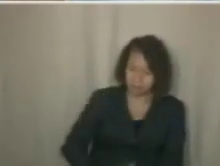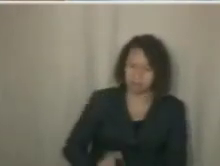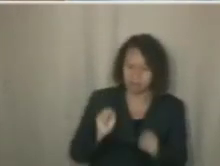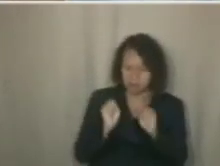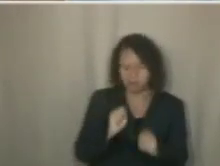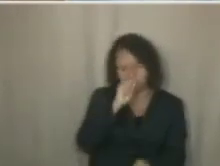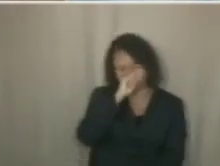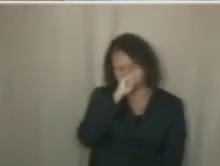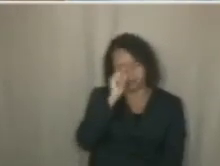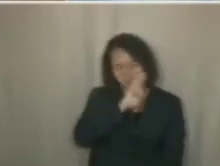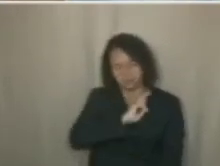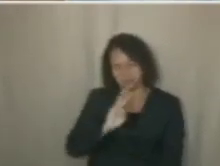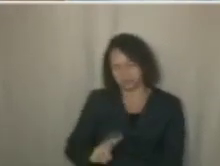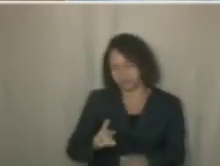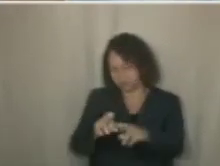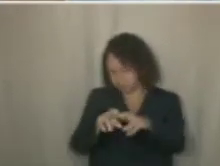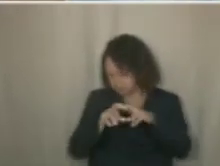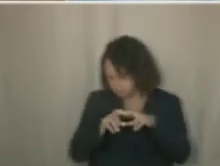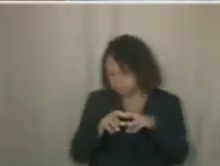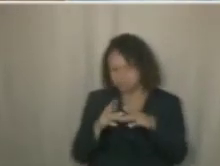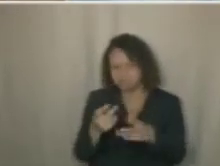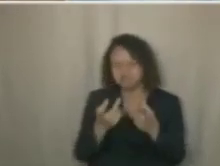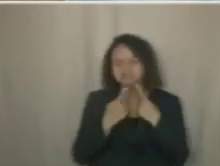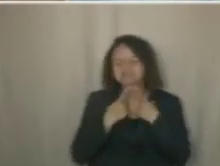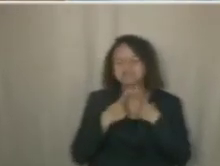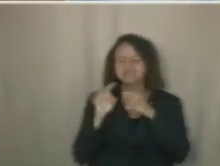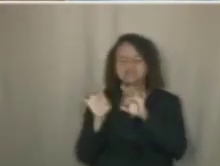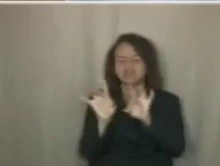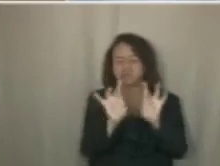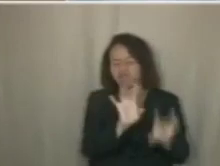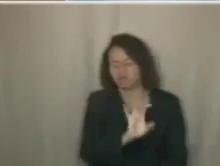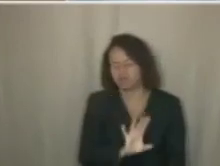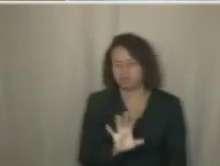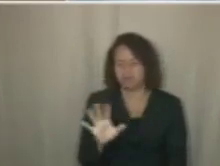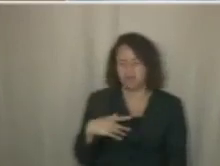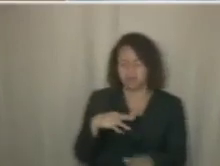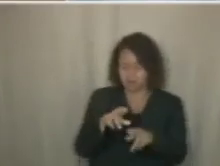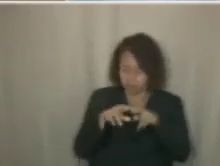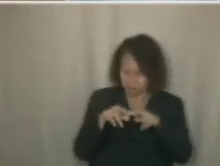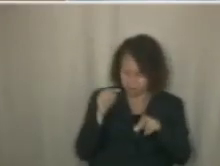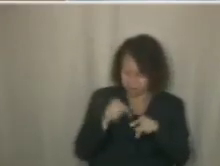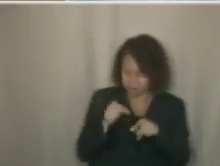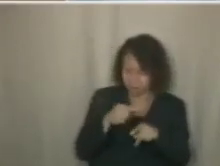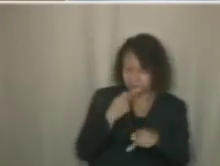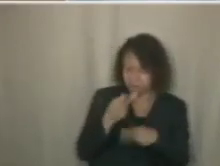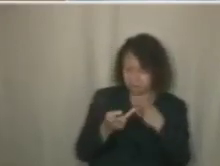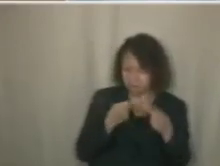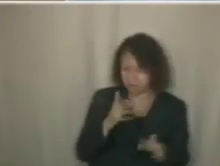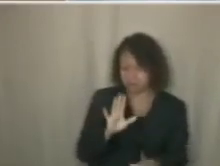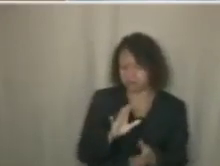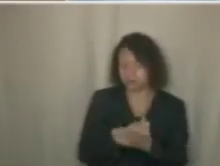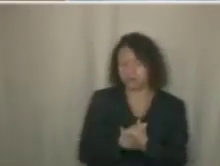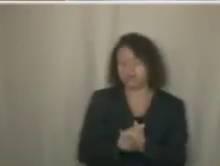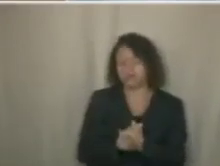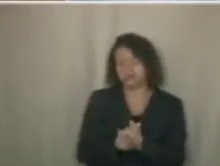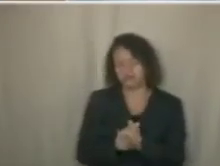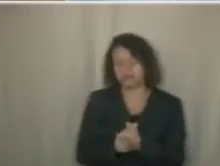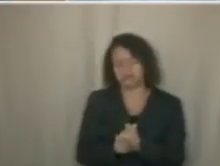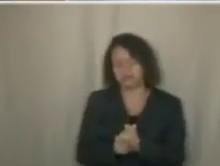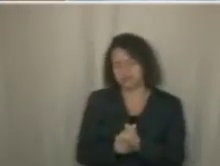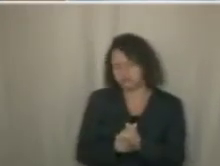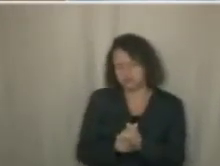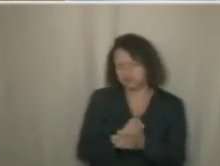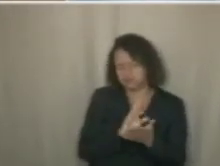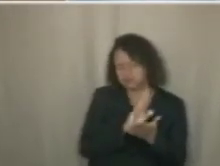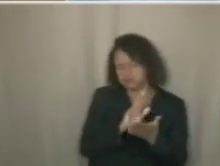do seu mandato e usar o requerimentos da forma que quiser mas o requerimento que ora a gente tá discutindo ele é inclusive bastante